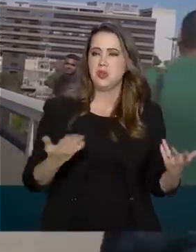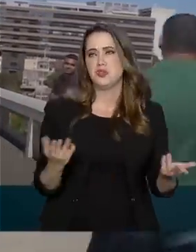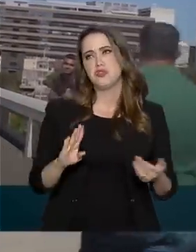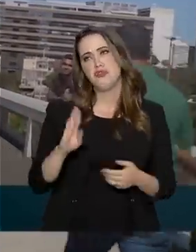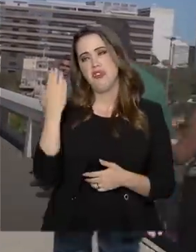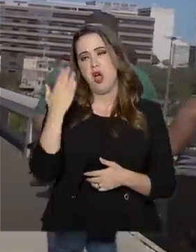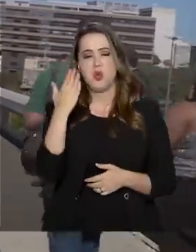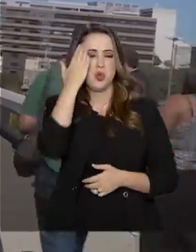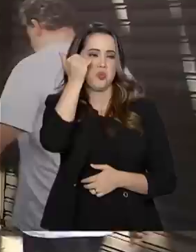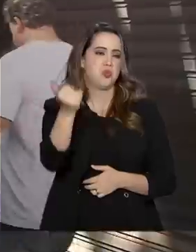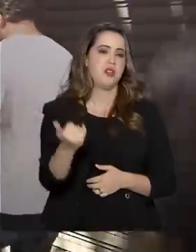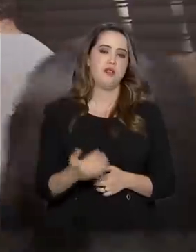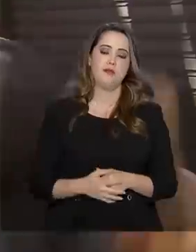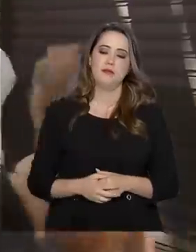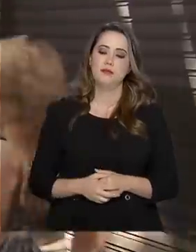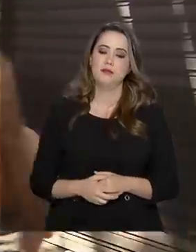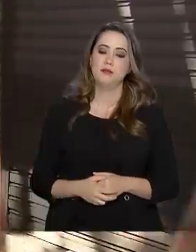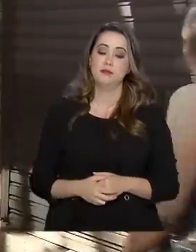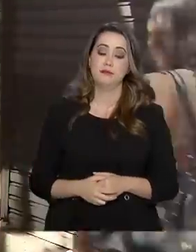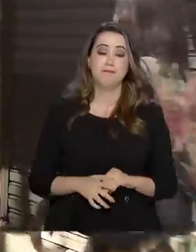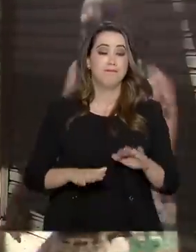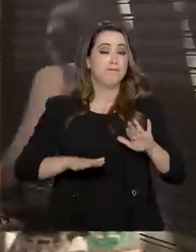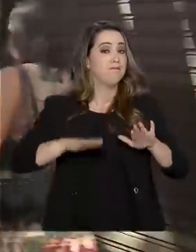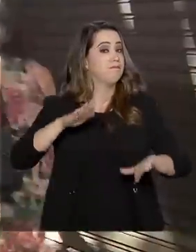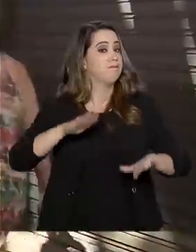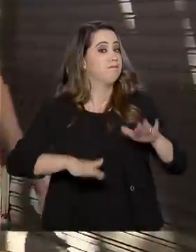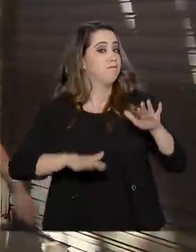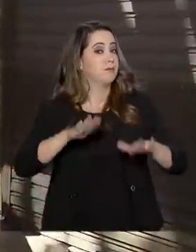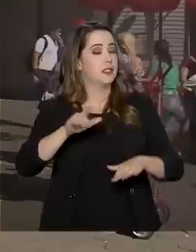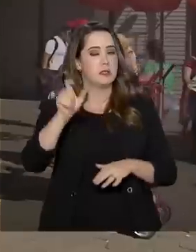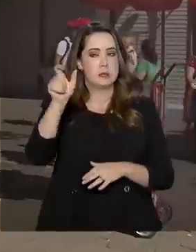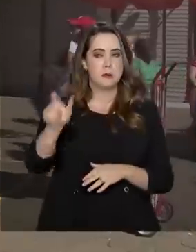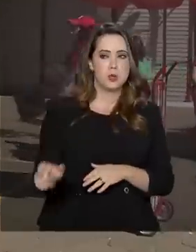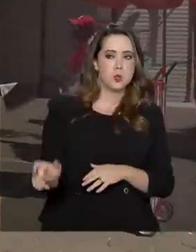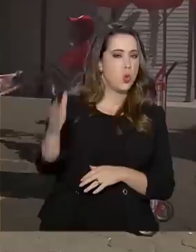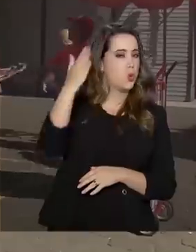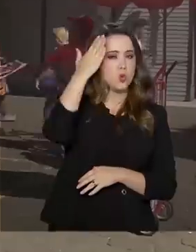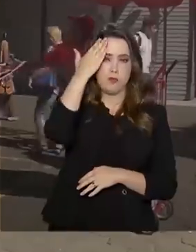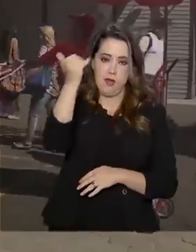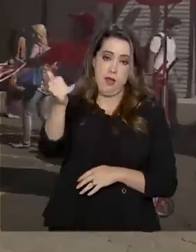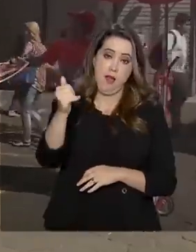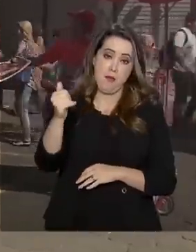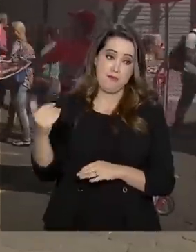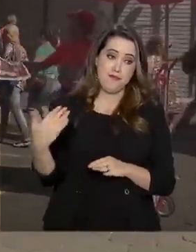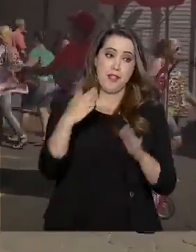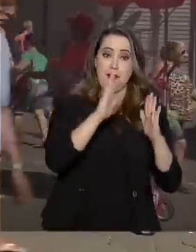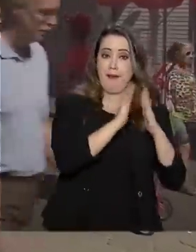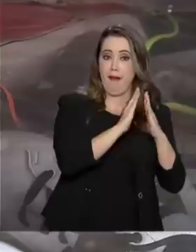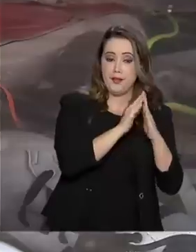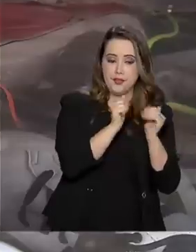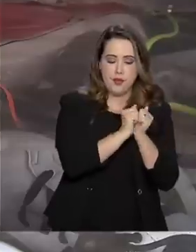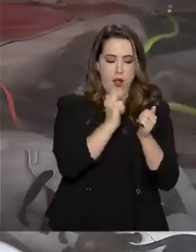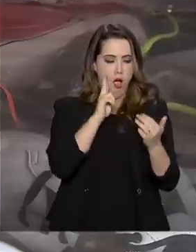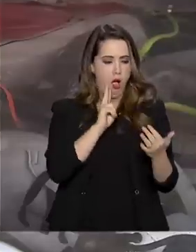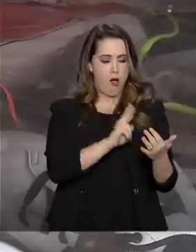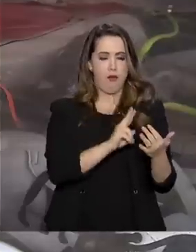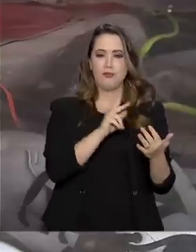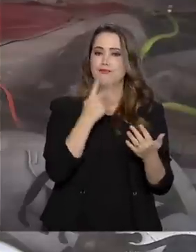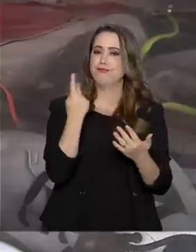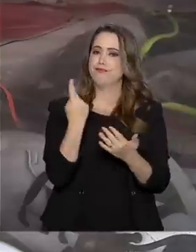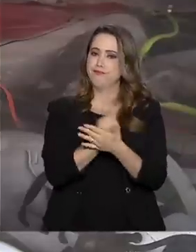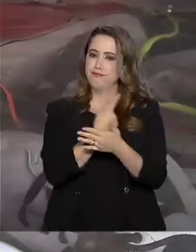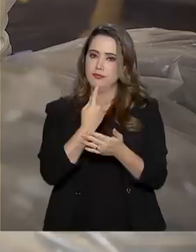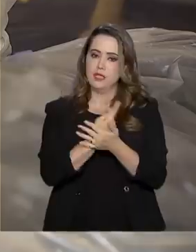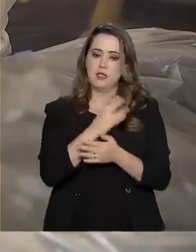falsificado e eu não sabia. Muitas vezes, o consumidor é enganado e acaba levando para casa gato por lebre. Mas também há